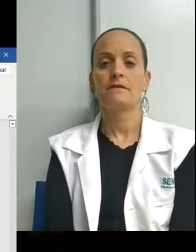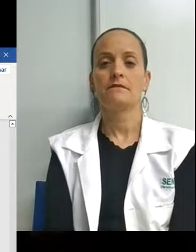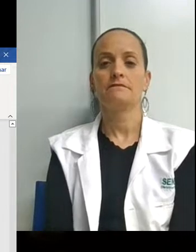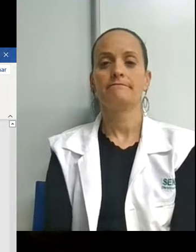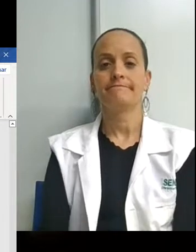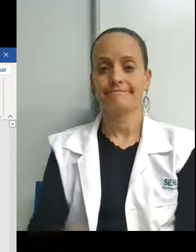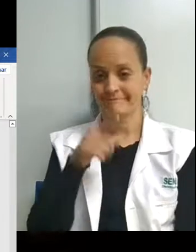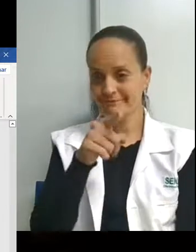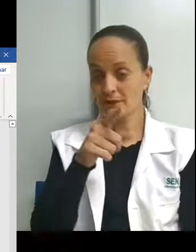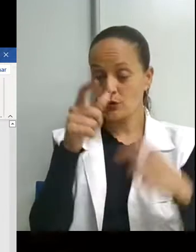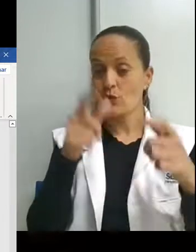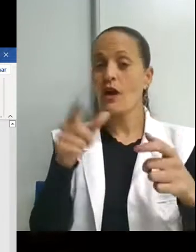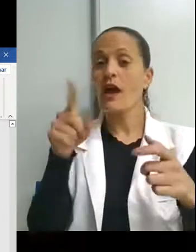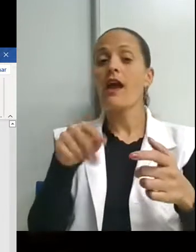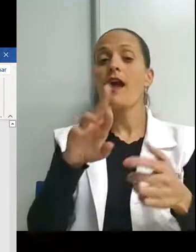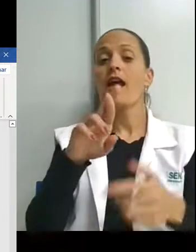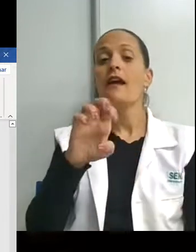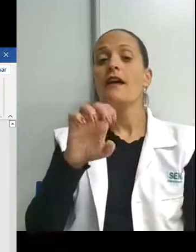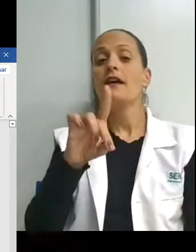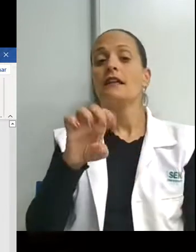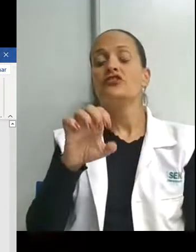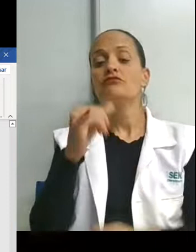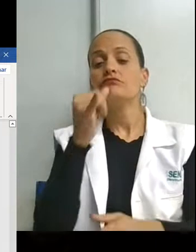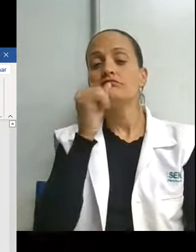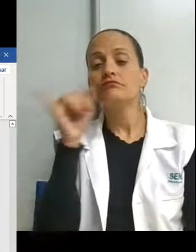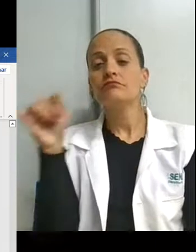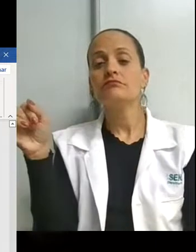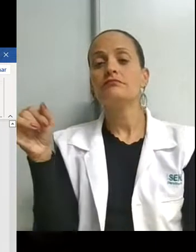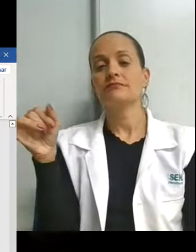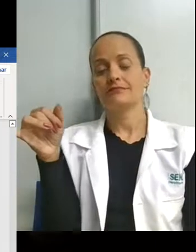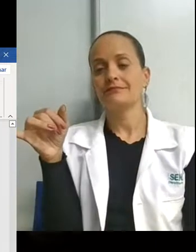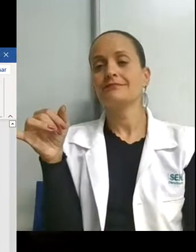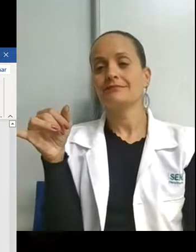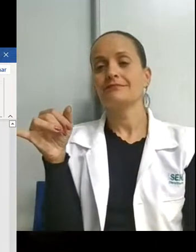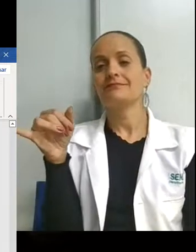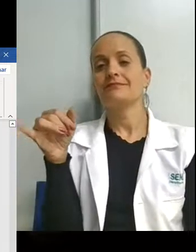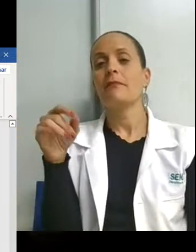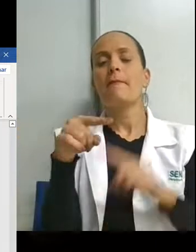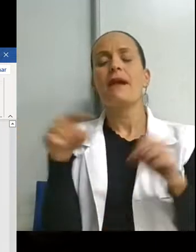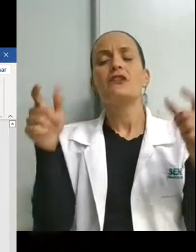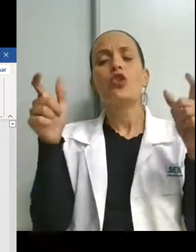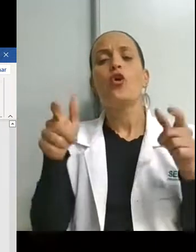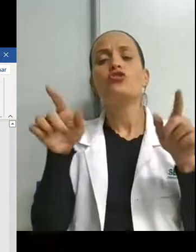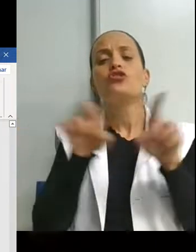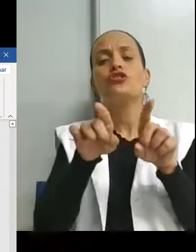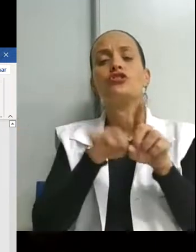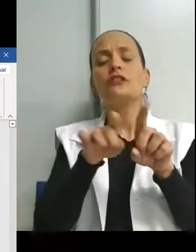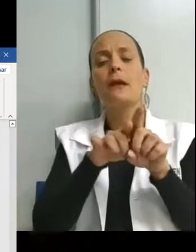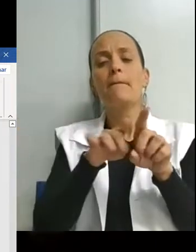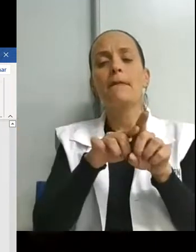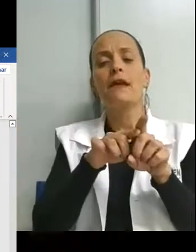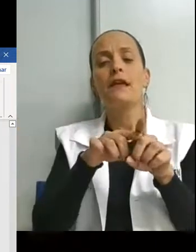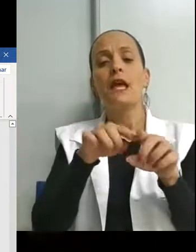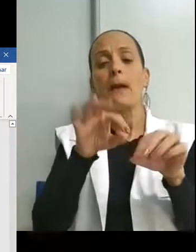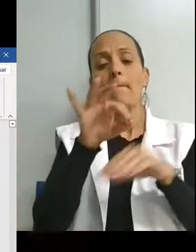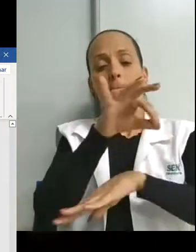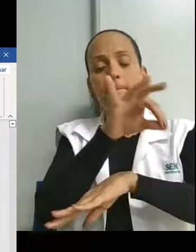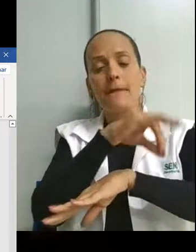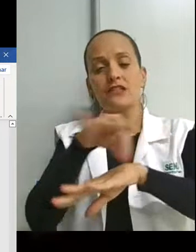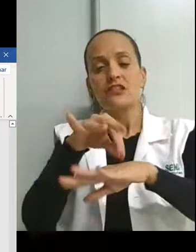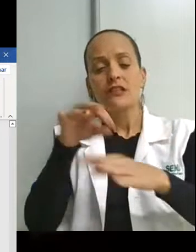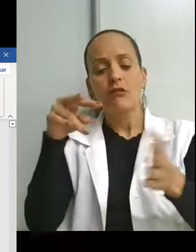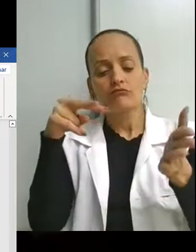Pronto. Sabendo onde é que vai ser feita a medição, né? Qual a categoria, ó, que é o que